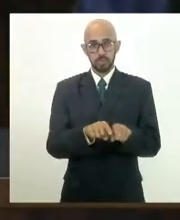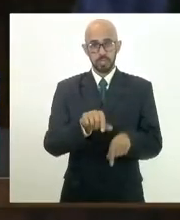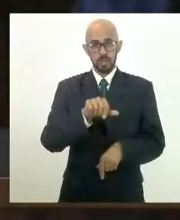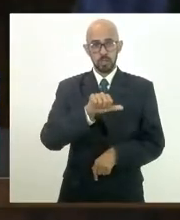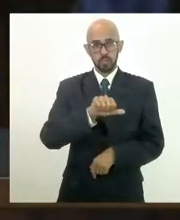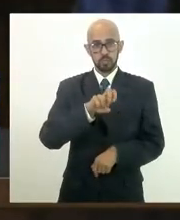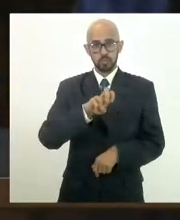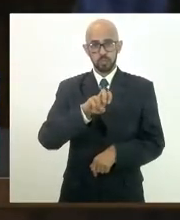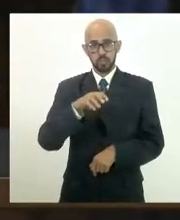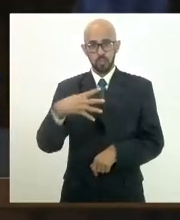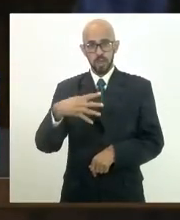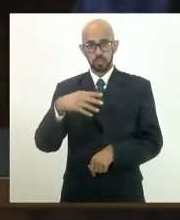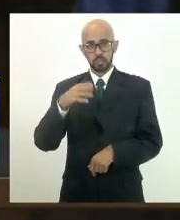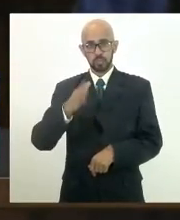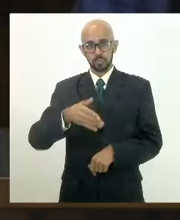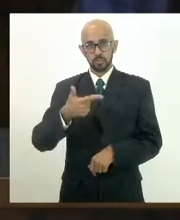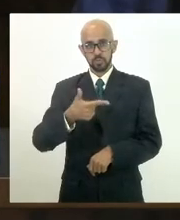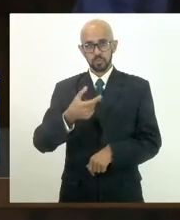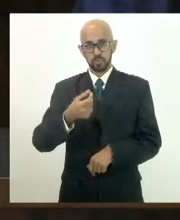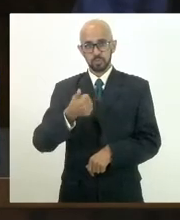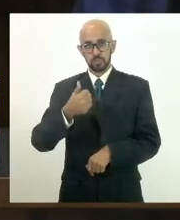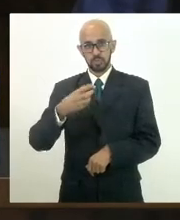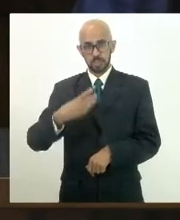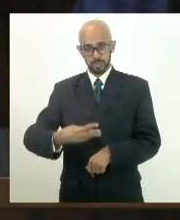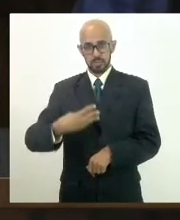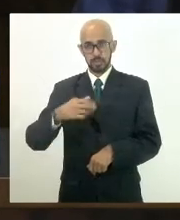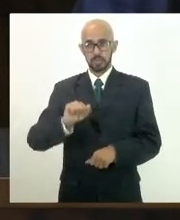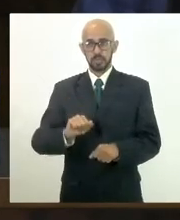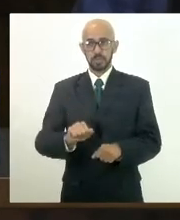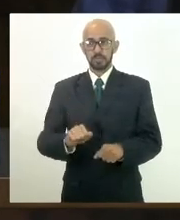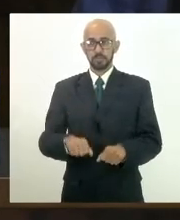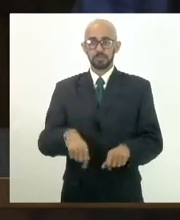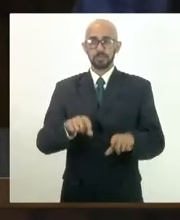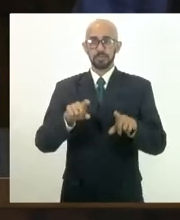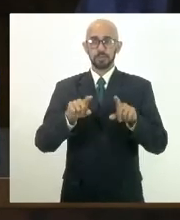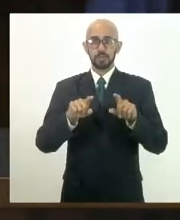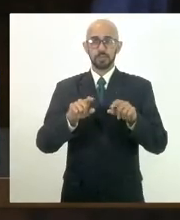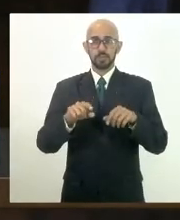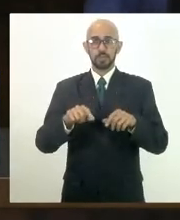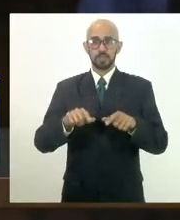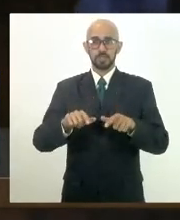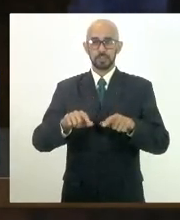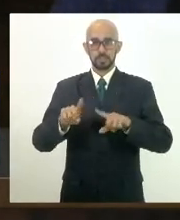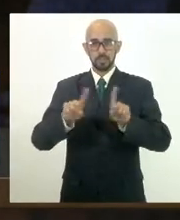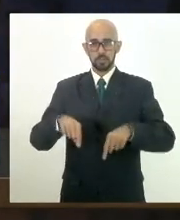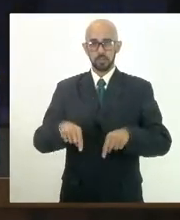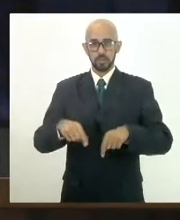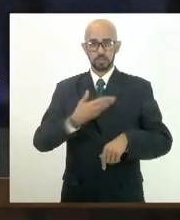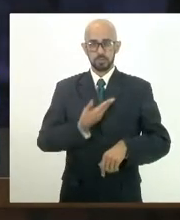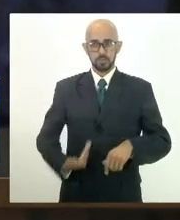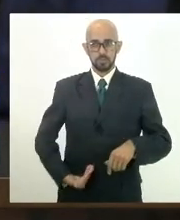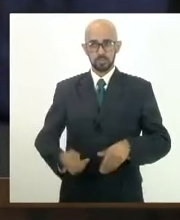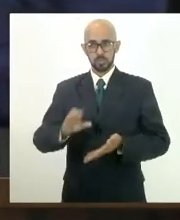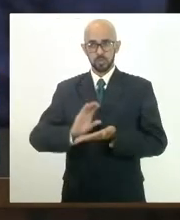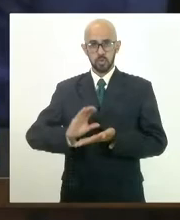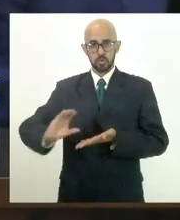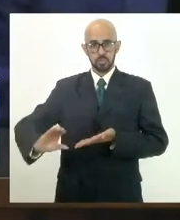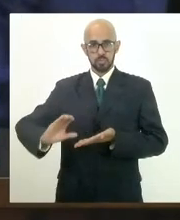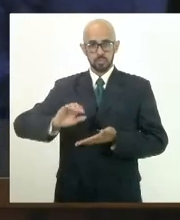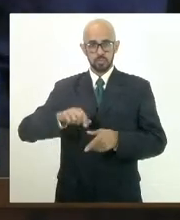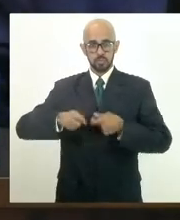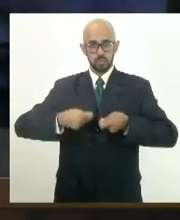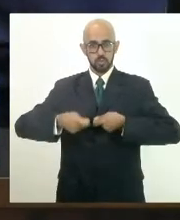Dependendo de pareceres das comissões de Constituição, Justiça, de legislação condicional complementar e códigos, servidores públicos de orçamento, finanças, fiscalização financeira e